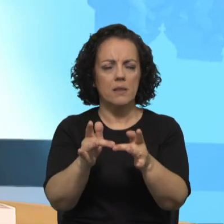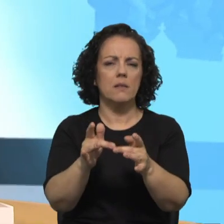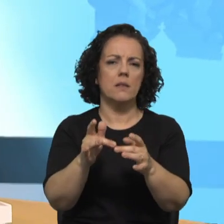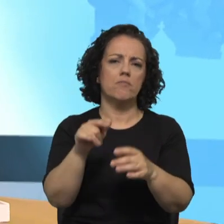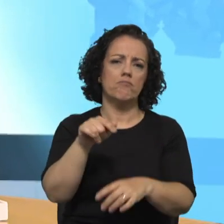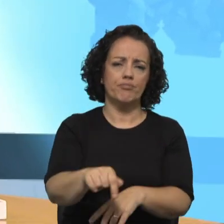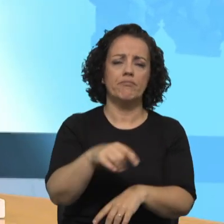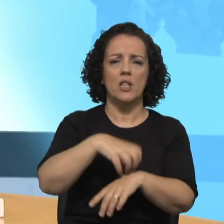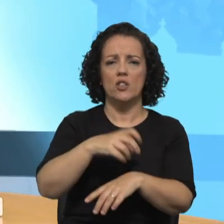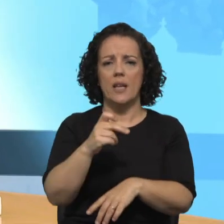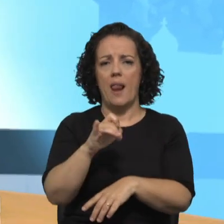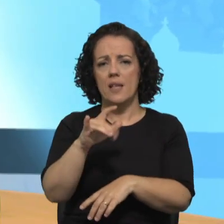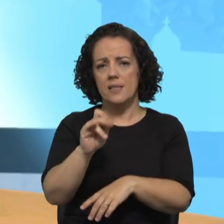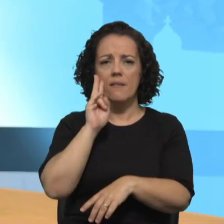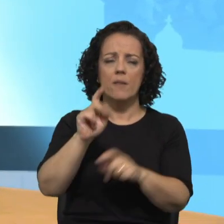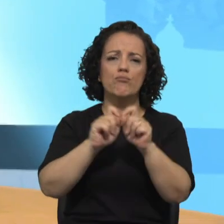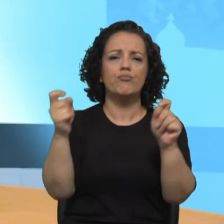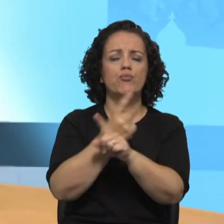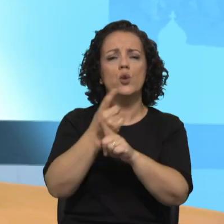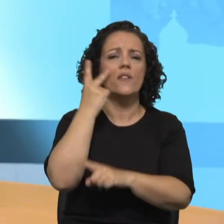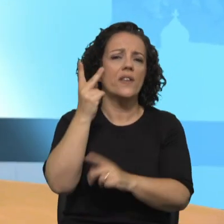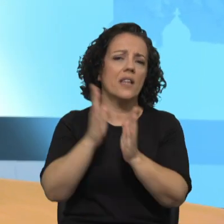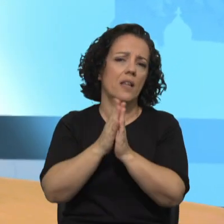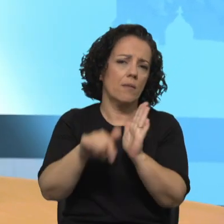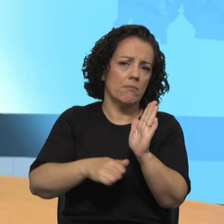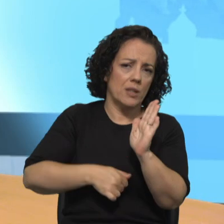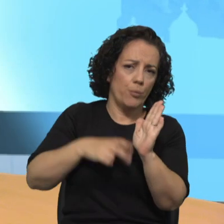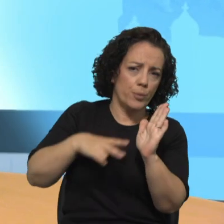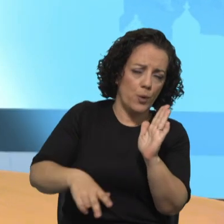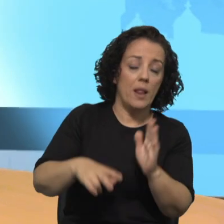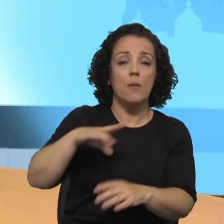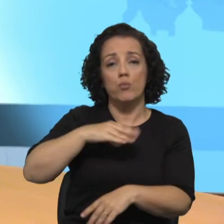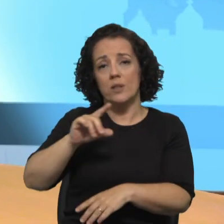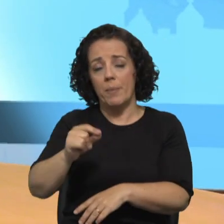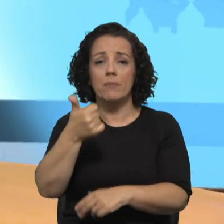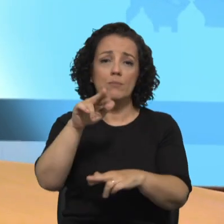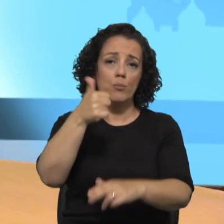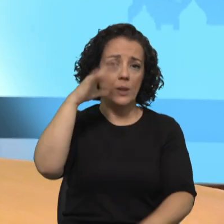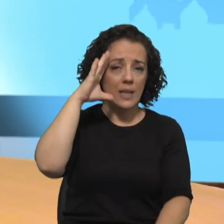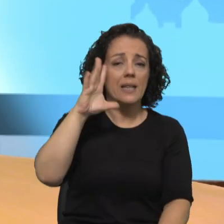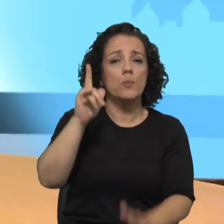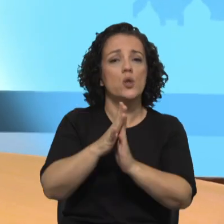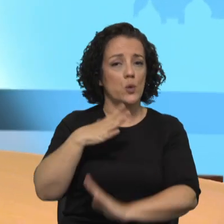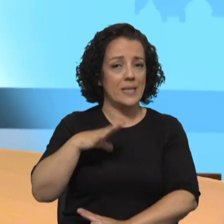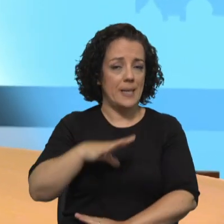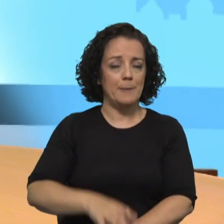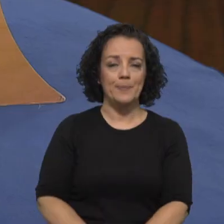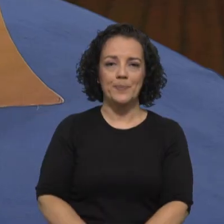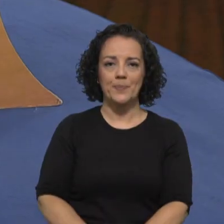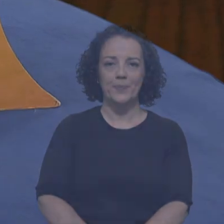os acontecimentos da vida da Igreja Católica em Portugal e também no mundo. Votos de uma ótima tarde e até amanhã, se os quiser.